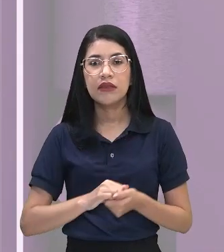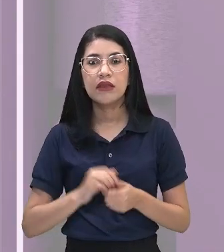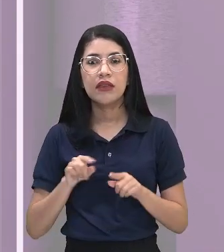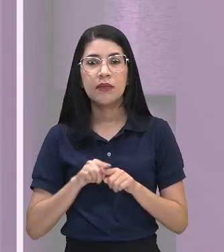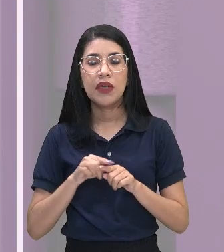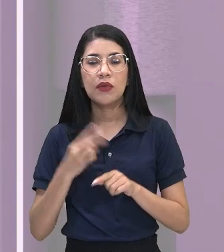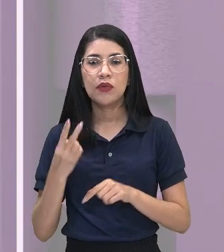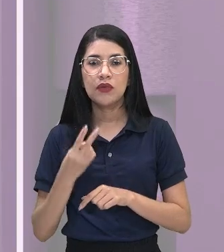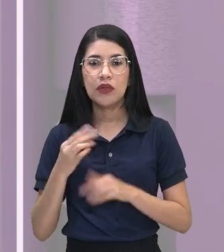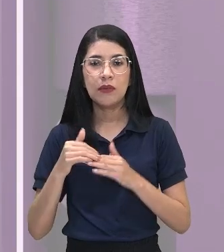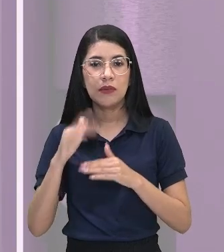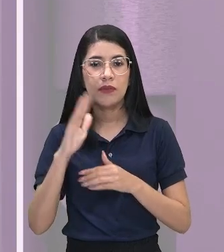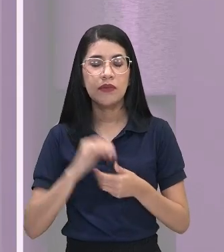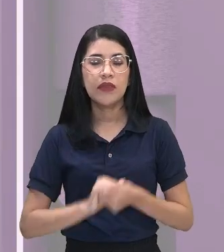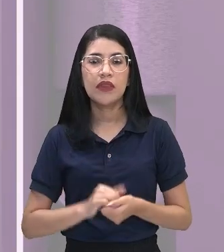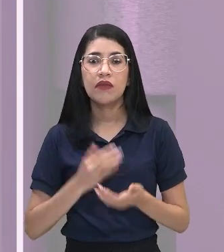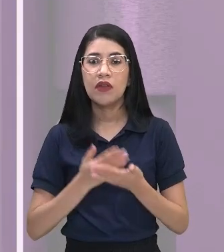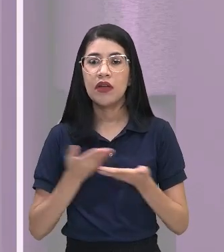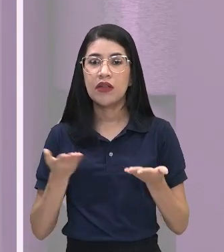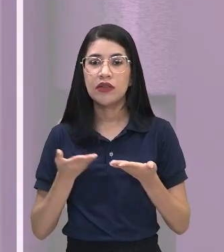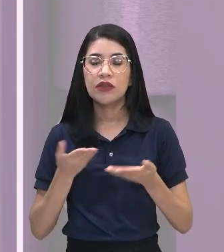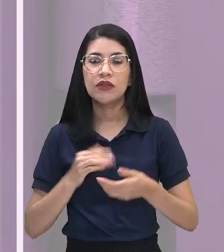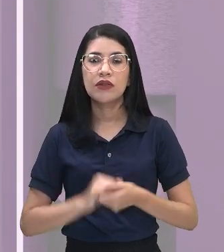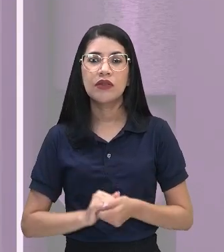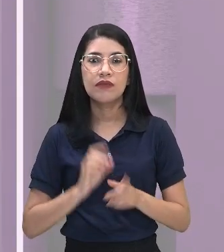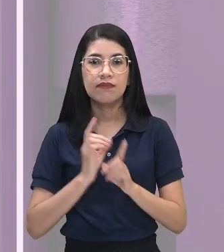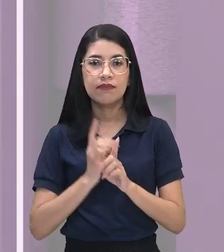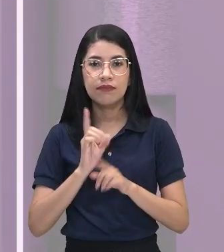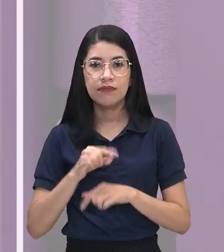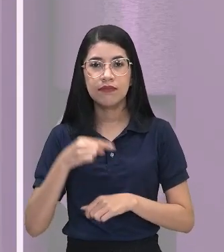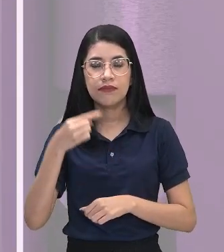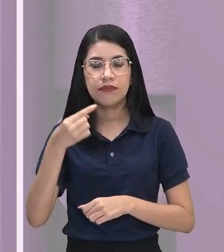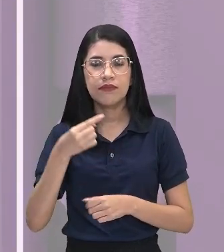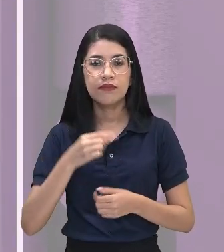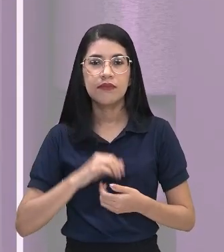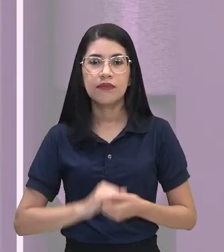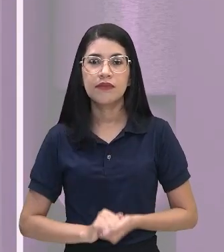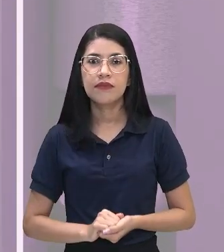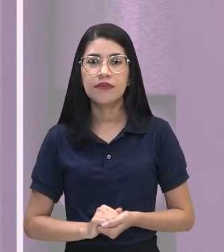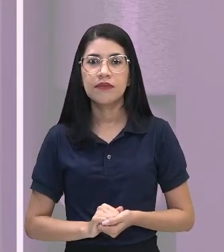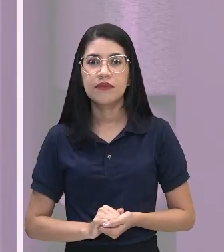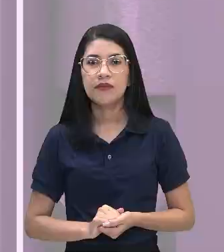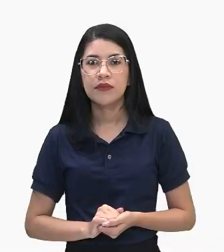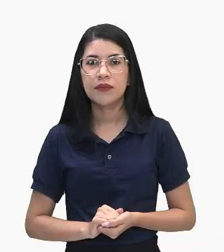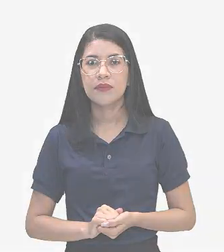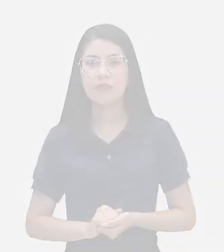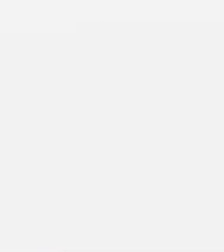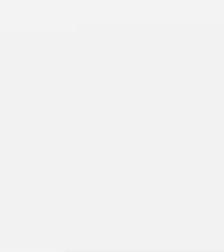gigante, tá bom? Pessoal, essa daí foi a nossa aula. A gente se encontra aqui numa próxima oportunidade. Até lá.